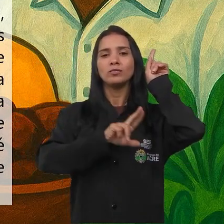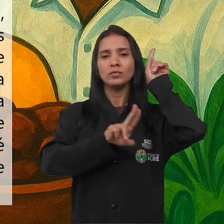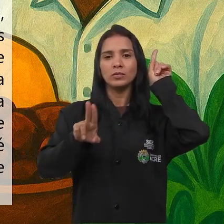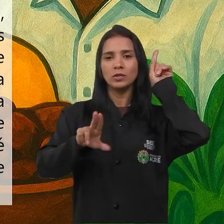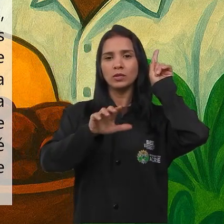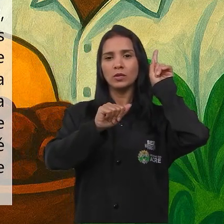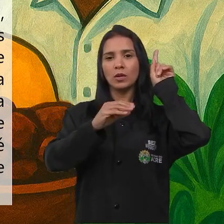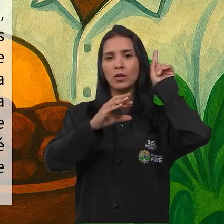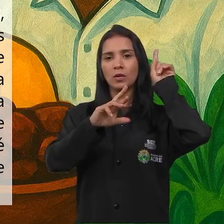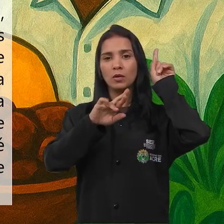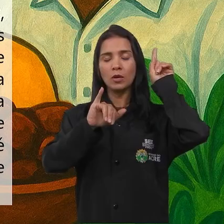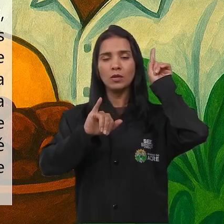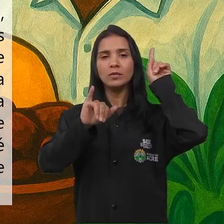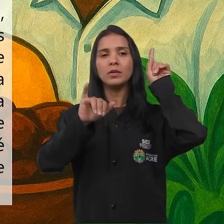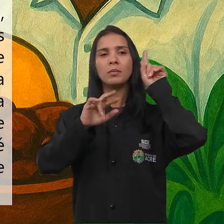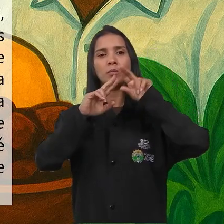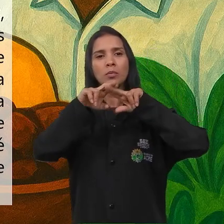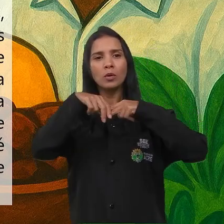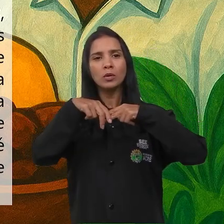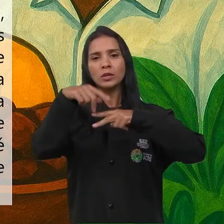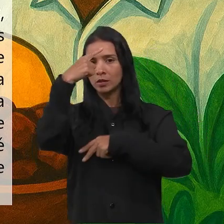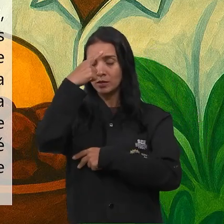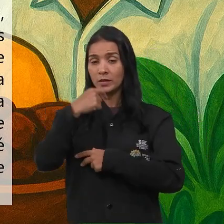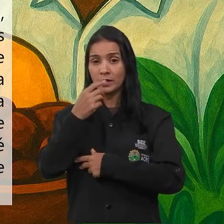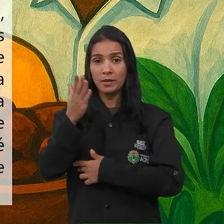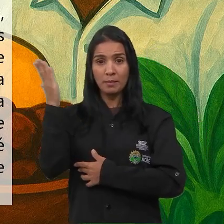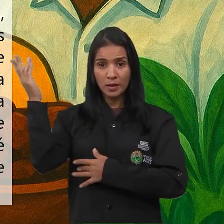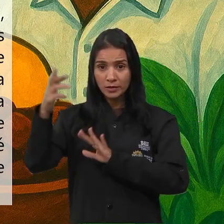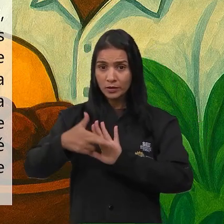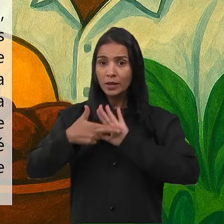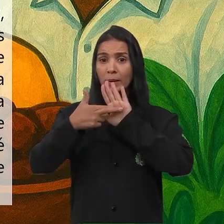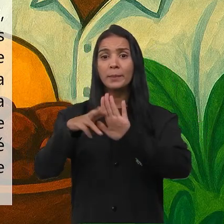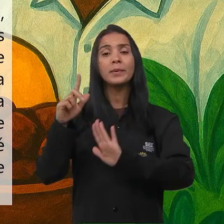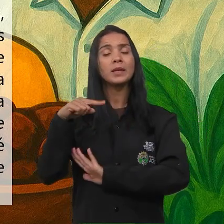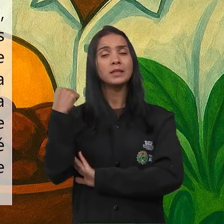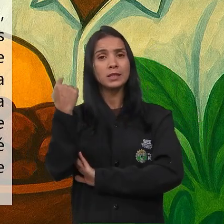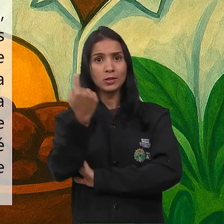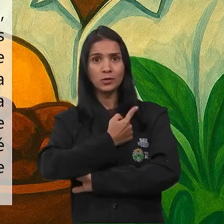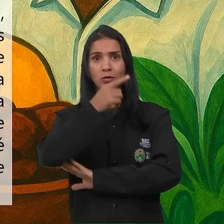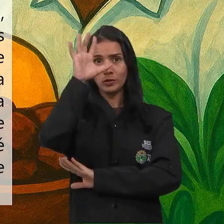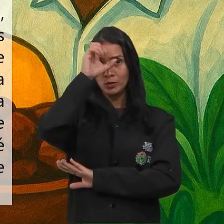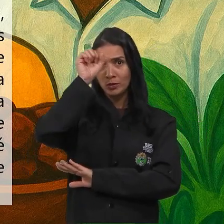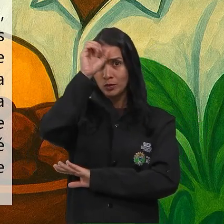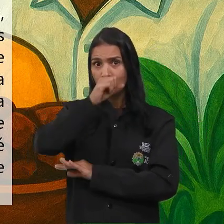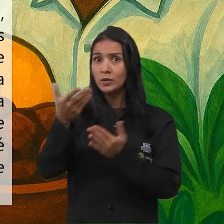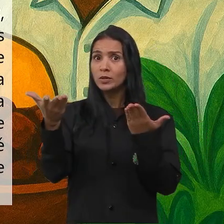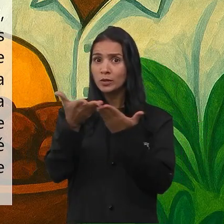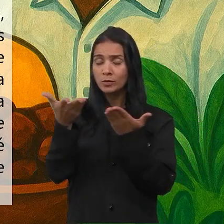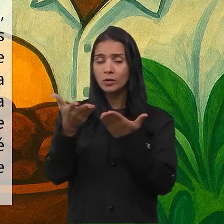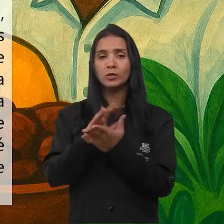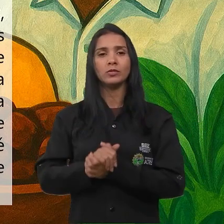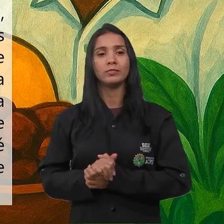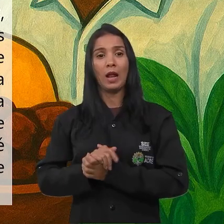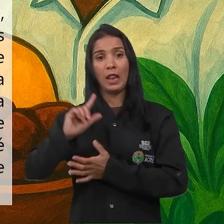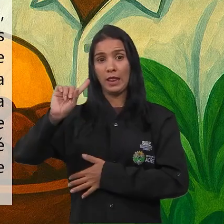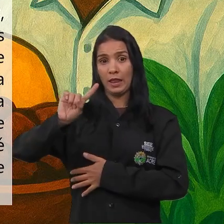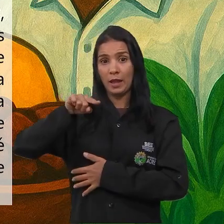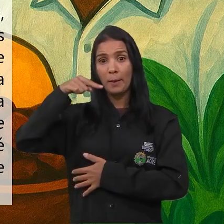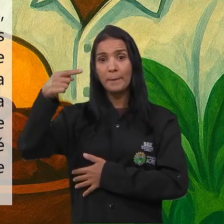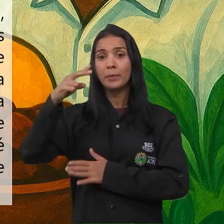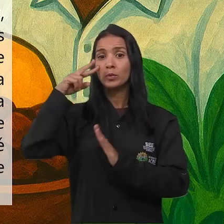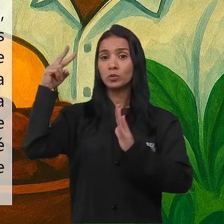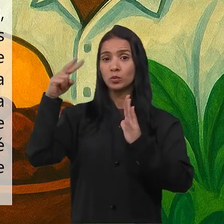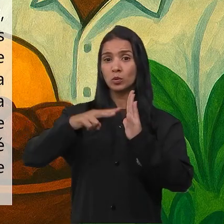basicamente aquilo que a gente aprendeu ao longo da nossa aula de hoje. E a partir dessa imagem, nós vamos responder a um